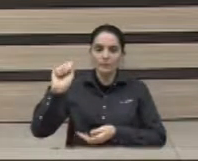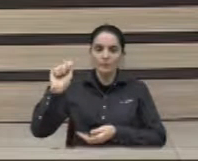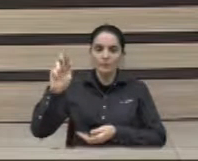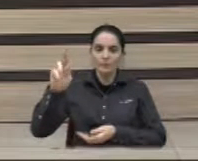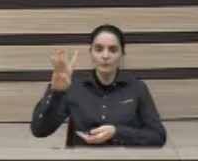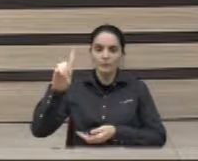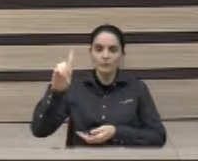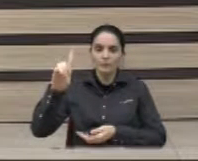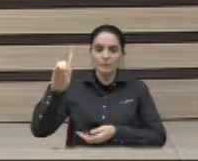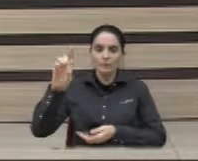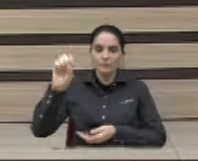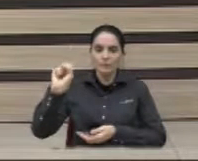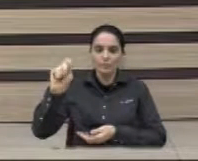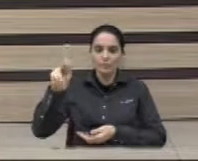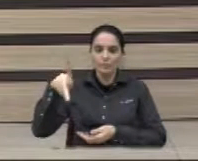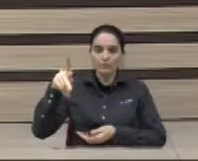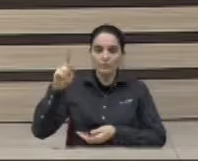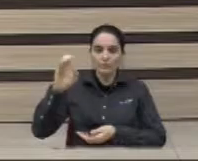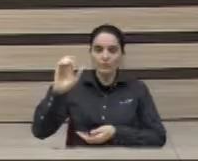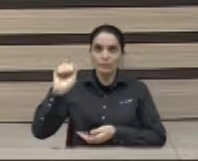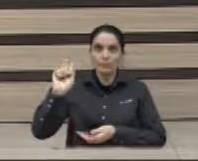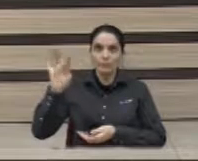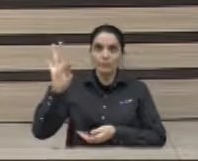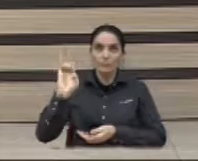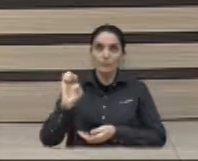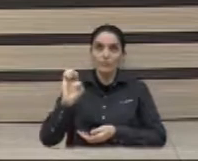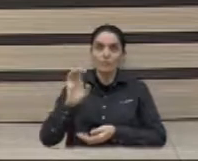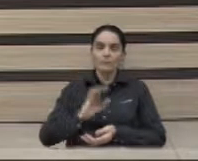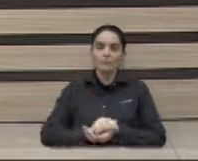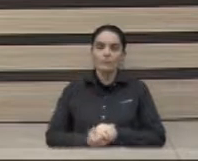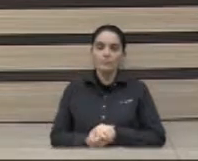longboard skate. É assim?